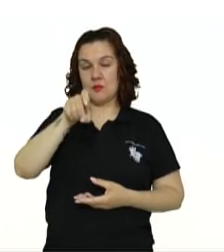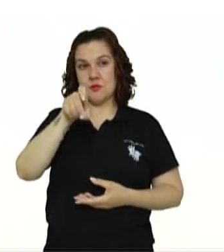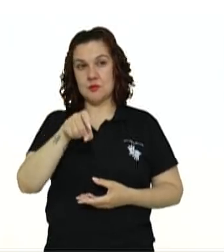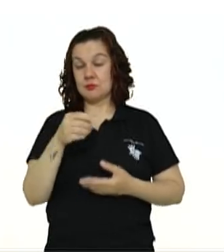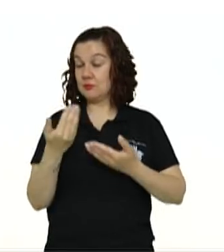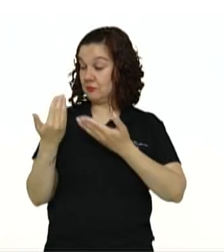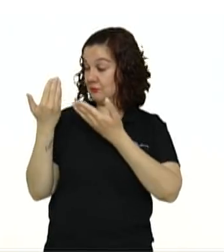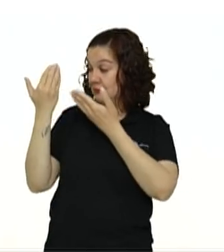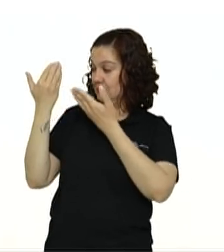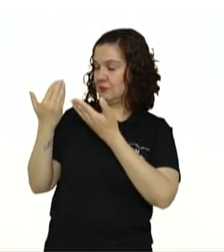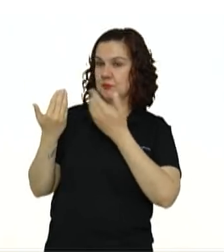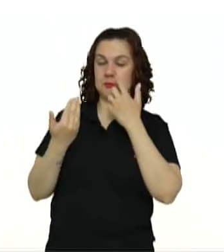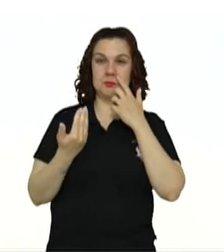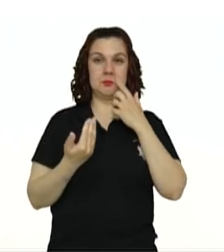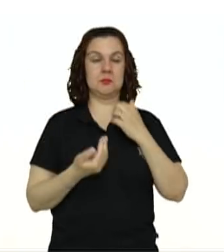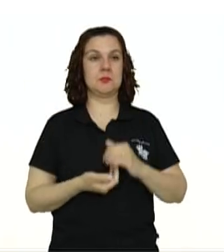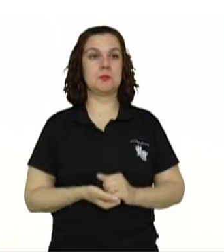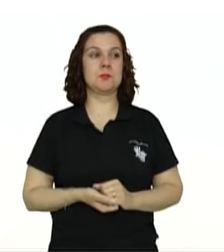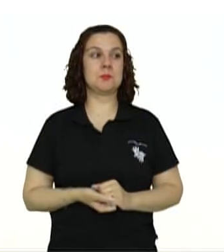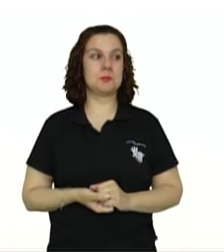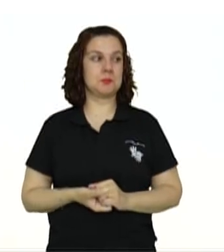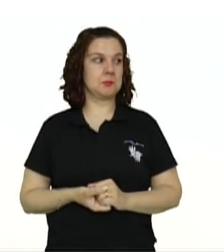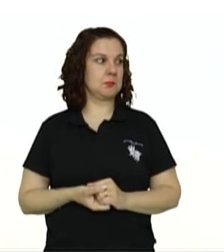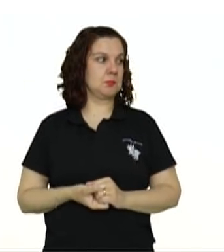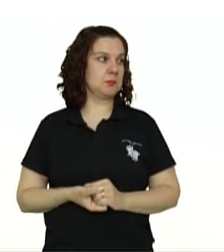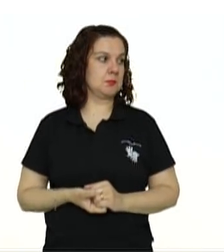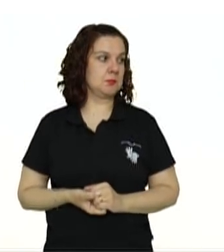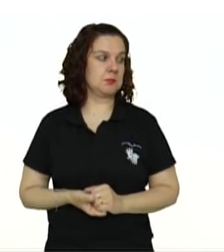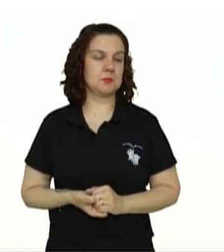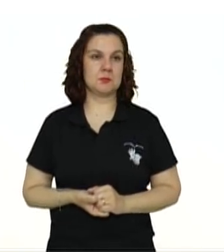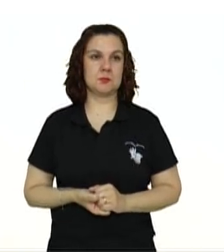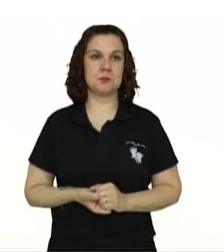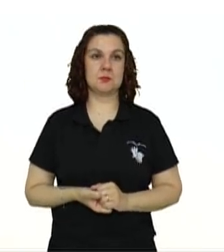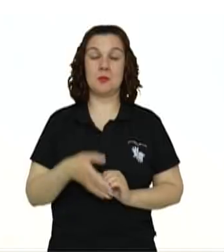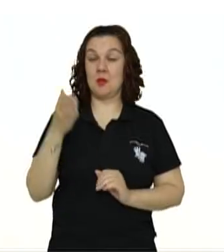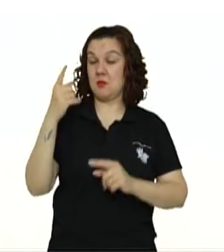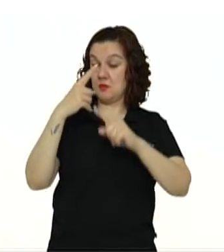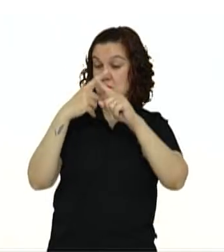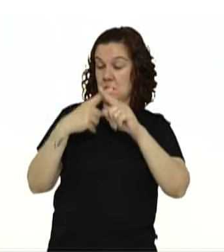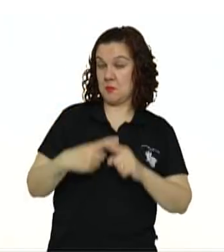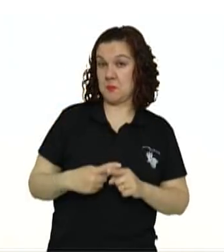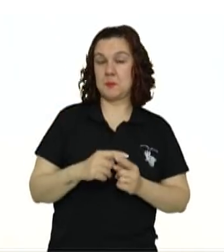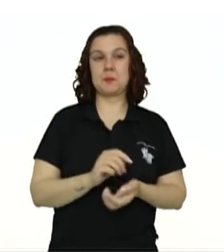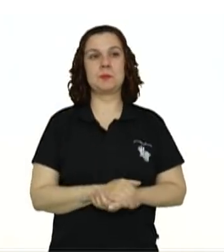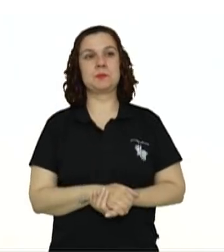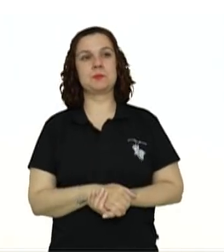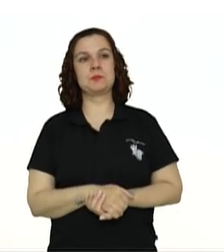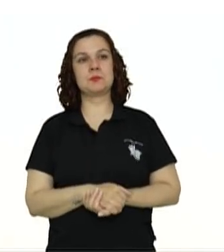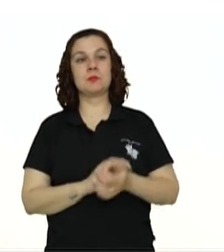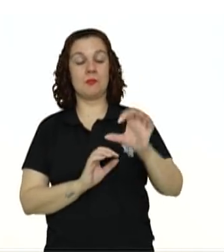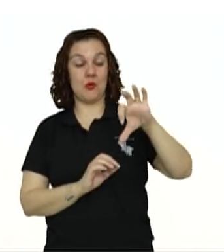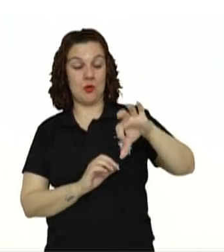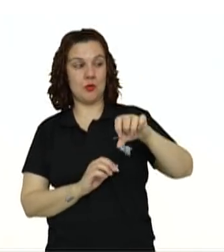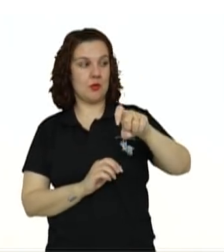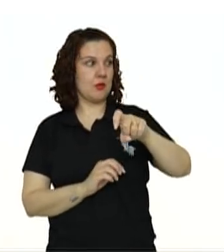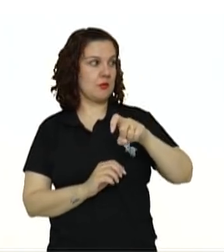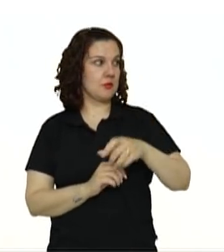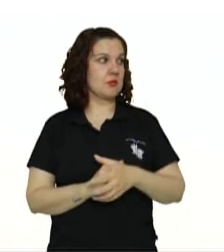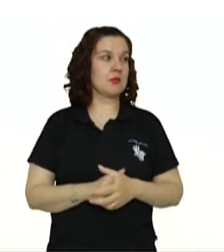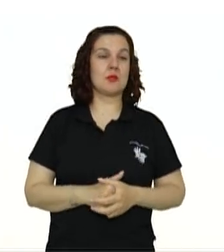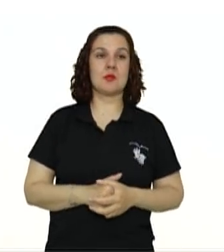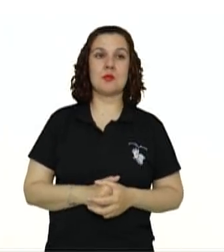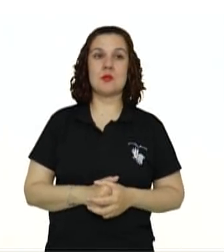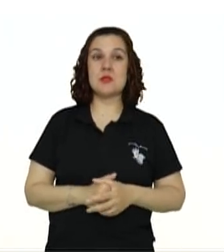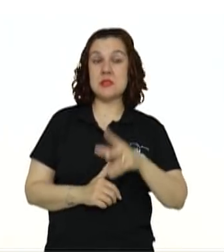a 4,8 vezes 16,5. Essa multiplicação aqui, 9x vai ficar igual